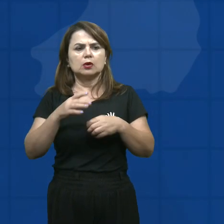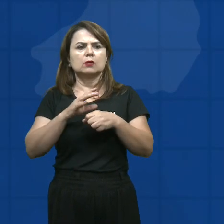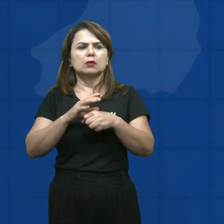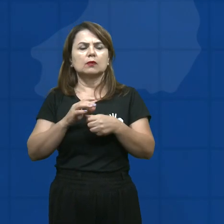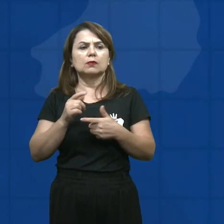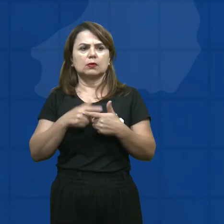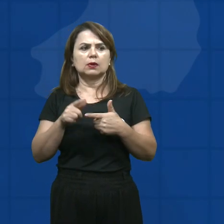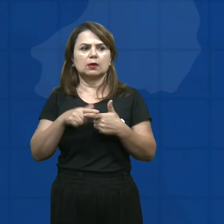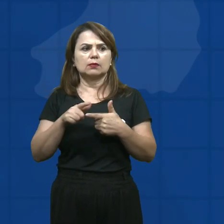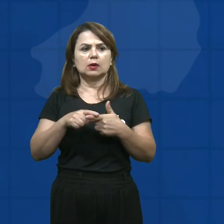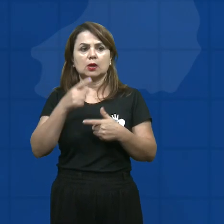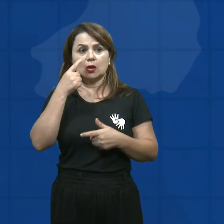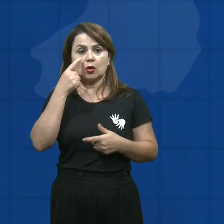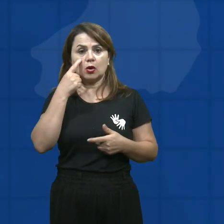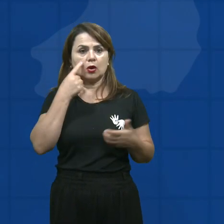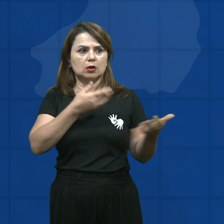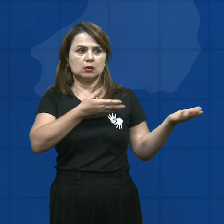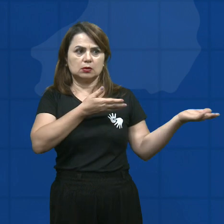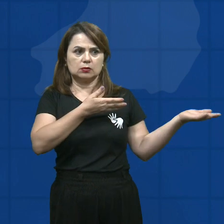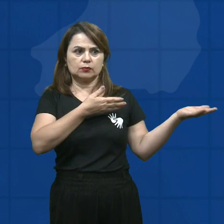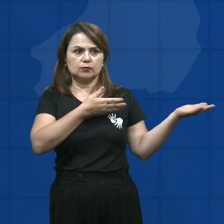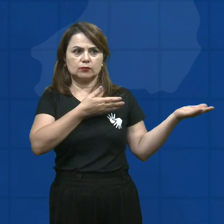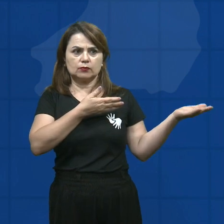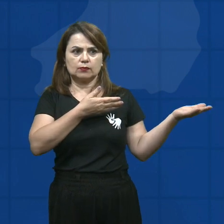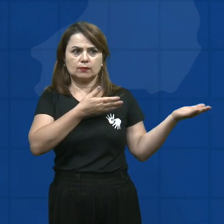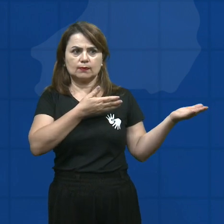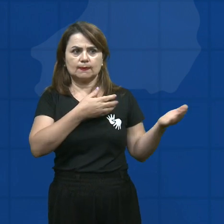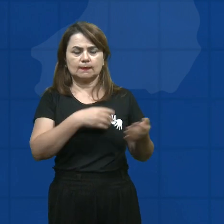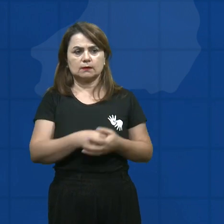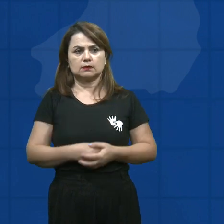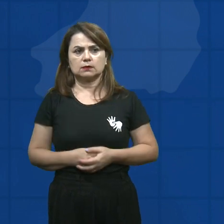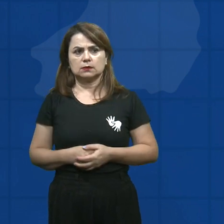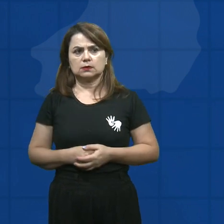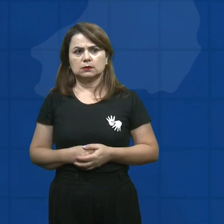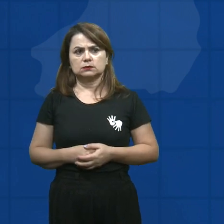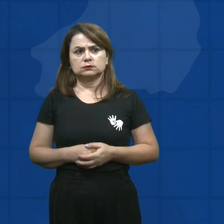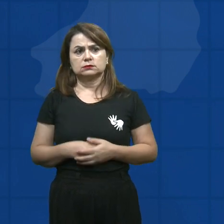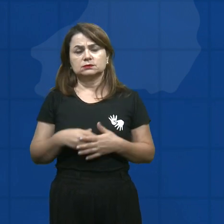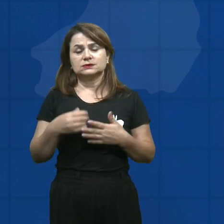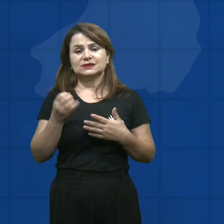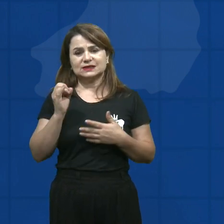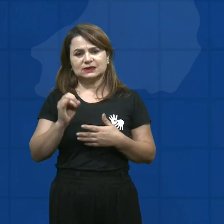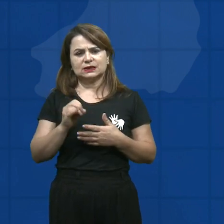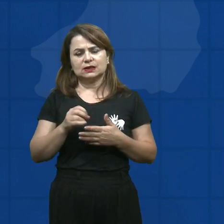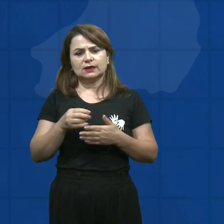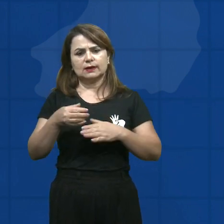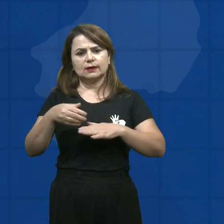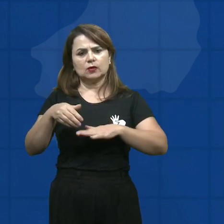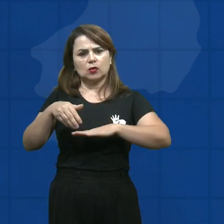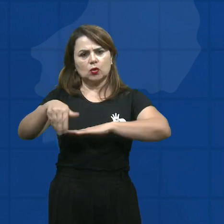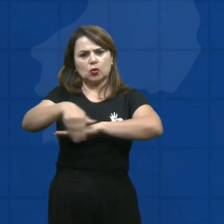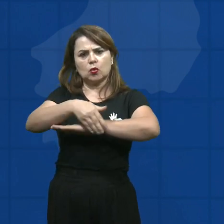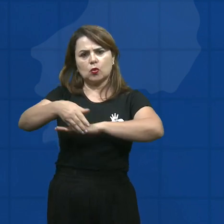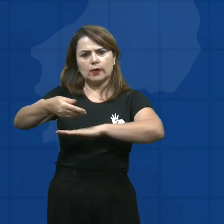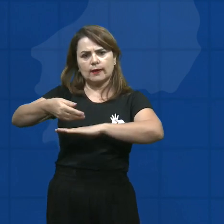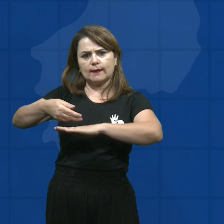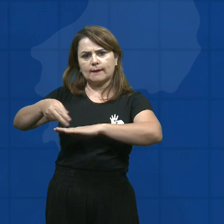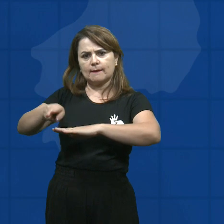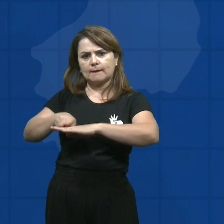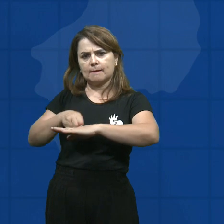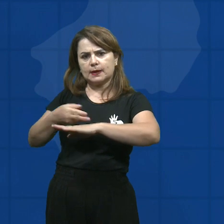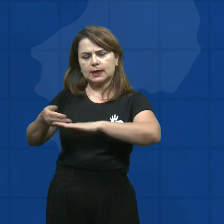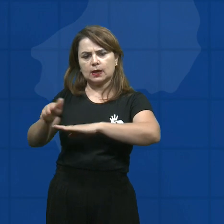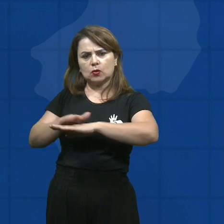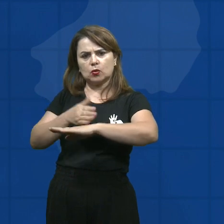Vejam vocês. Em vez da gente estar pintando sarjeta de branco aí, que está pintando todas as nossas rodas, os